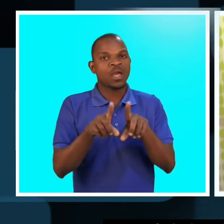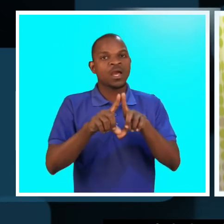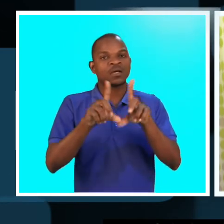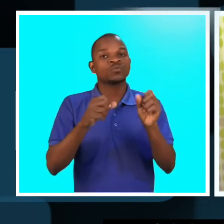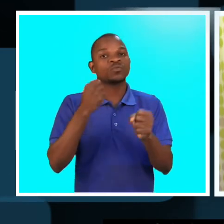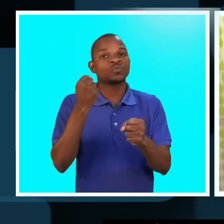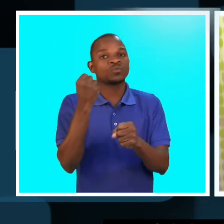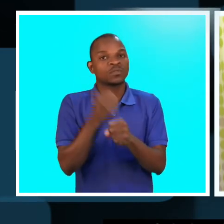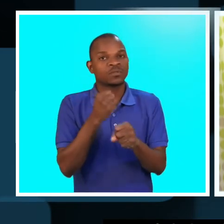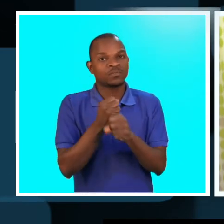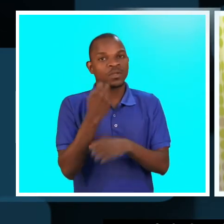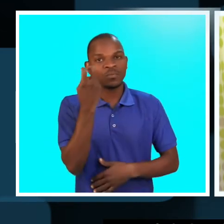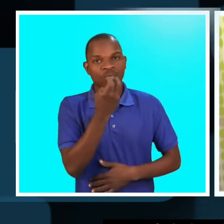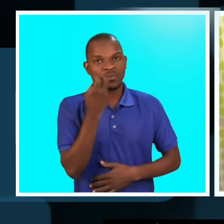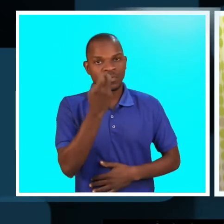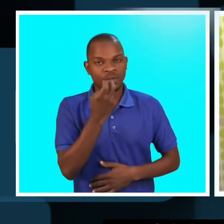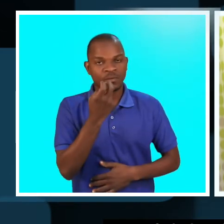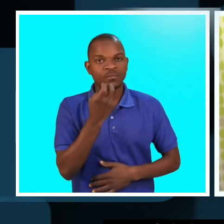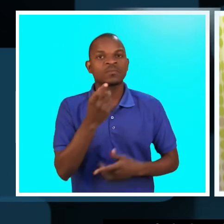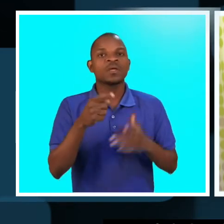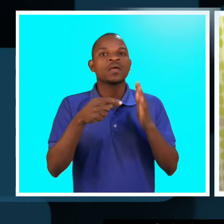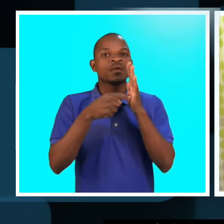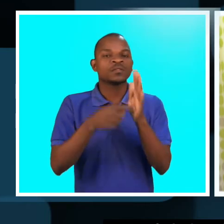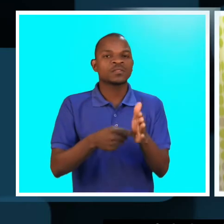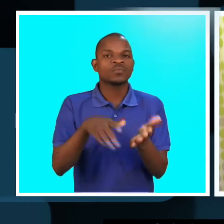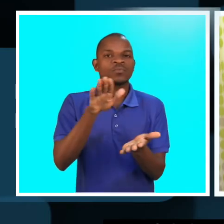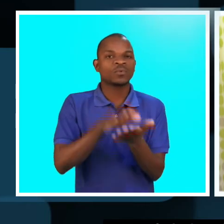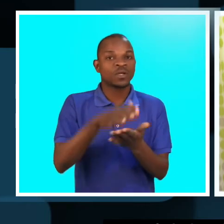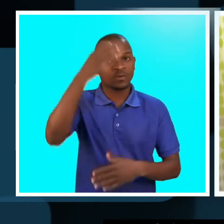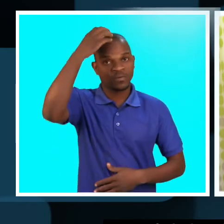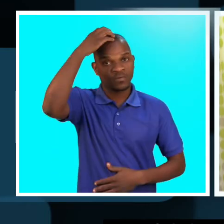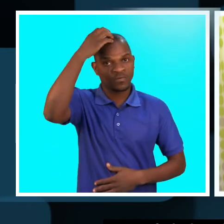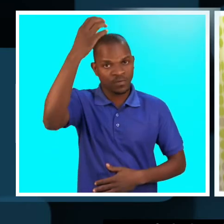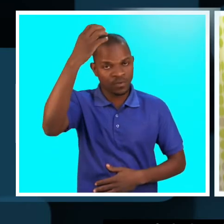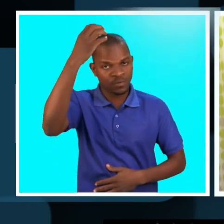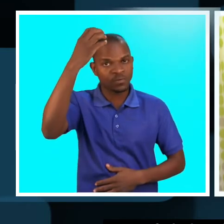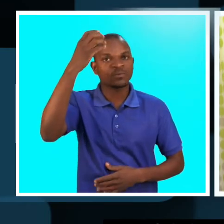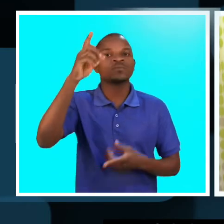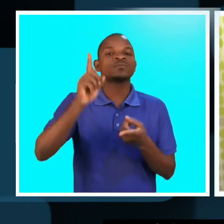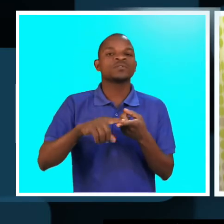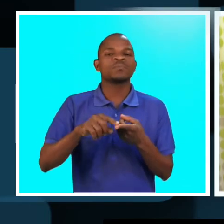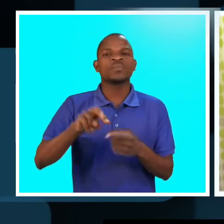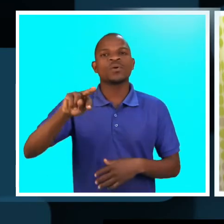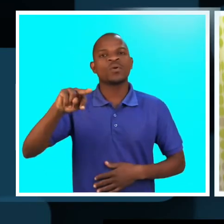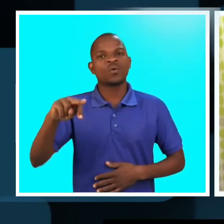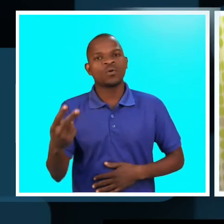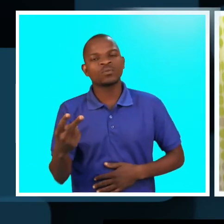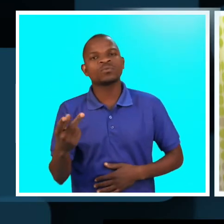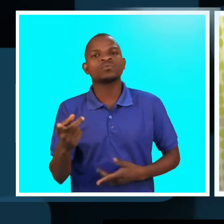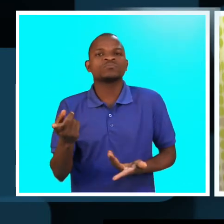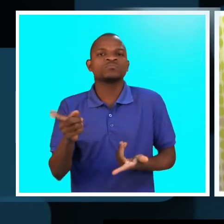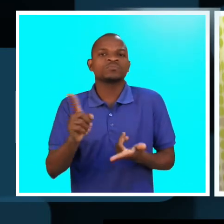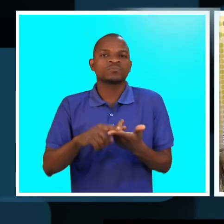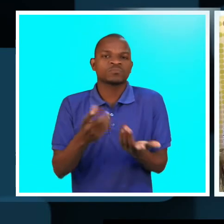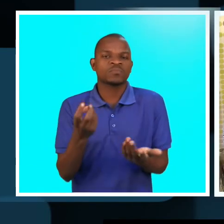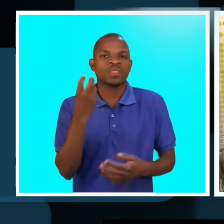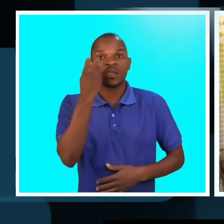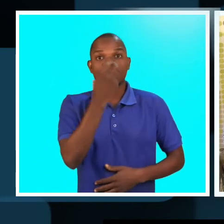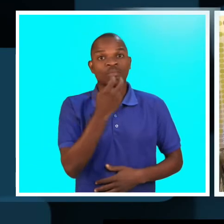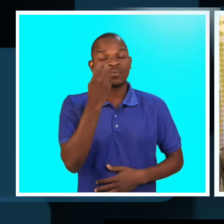em pé de igualdade no mercado de emprego, nesse caso, por exemplo, no Estado, de pública